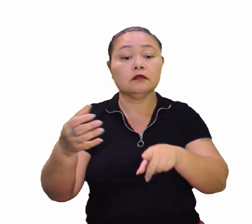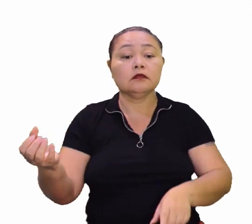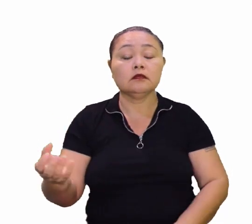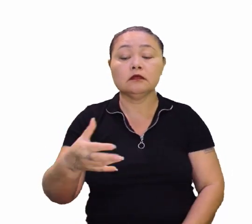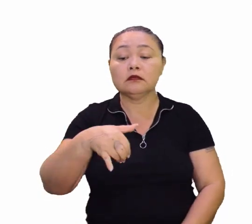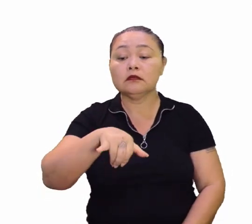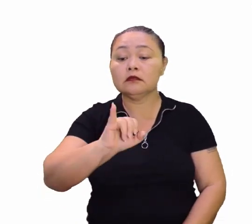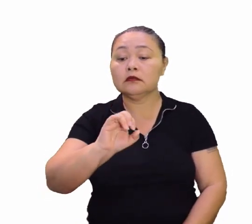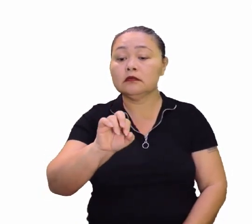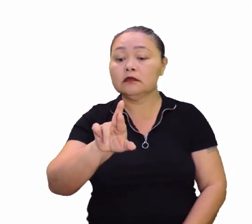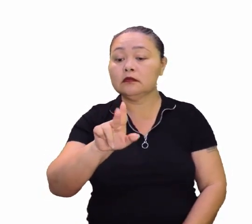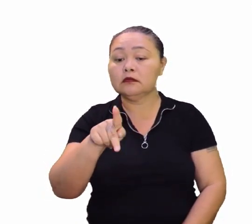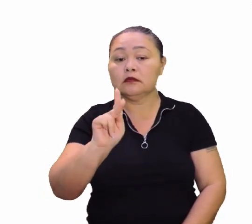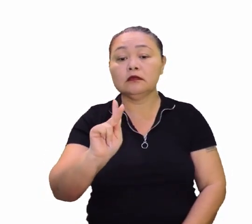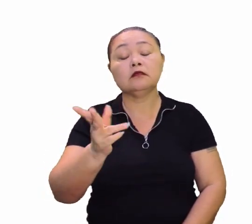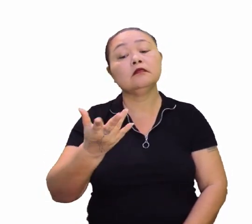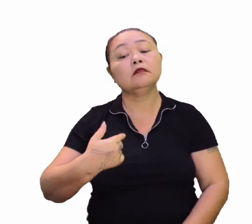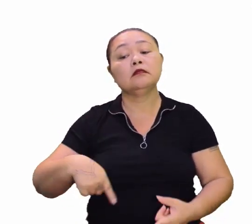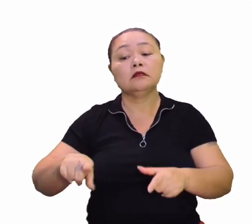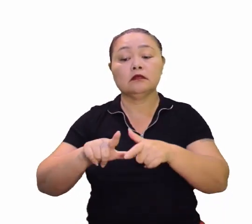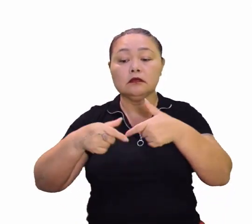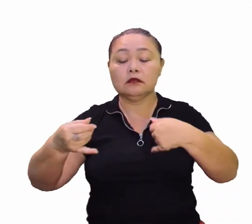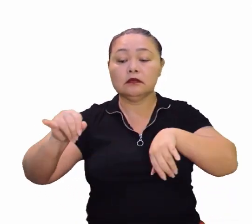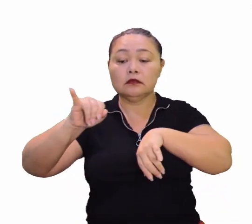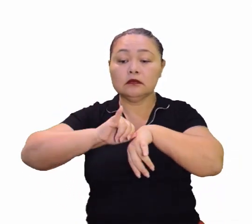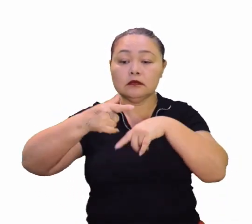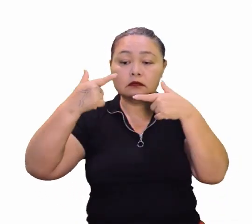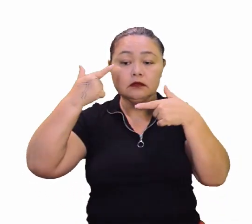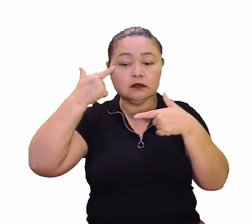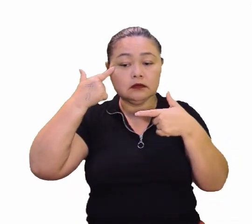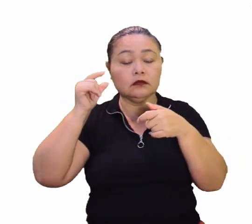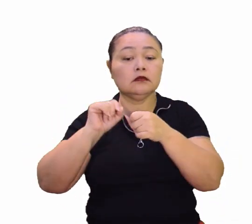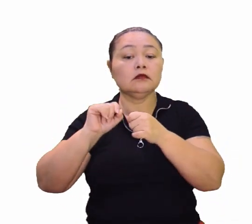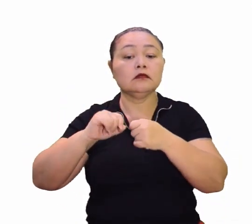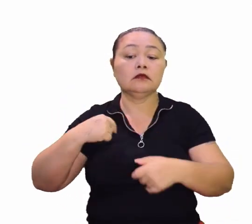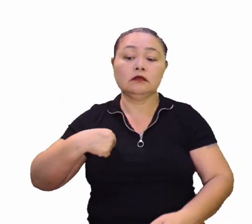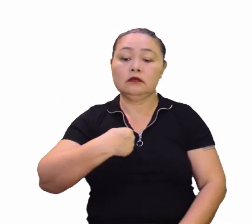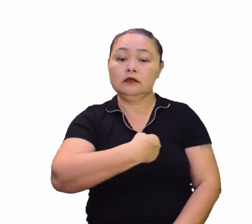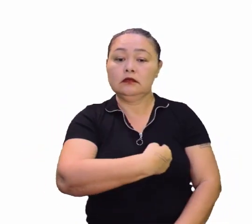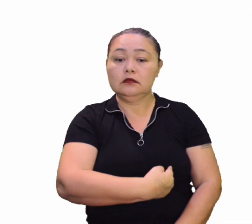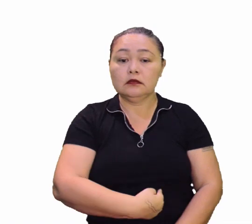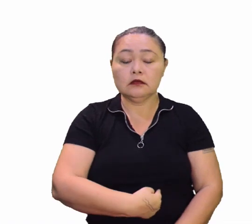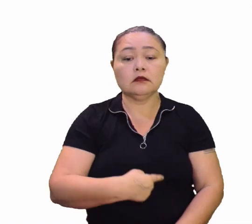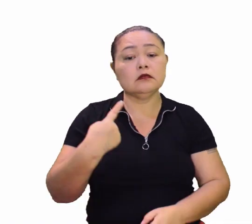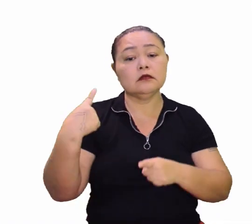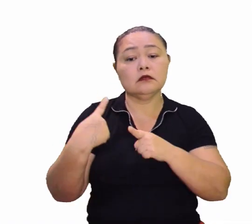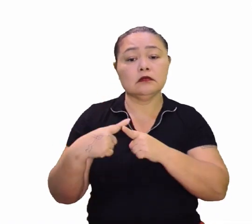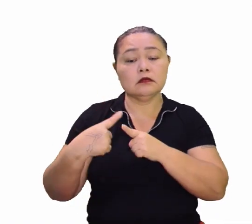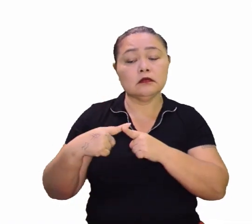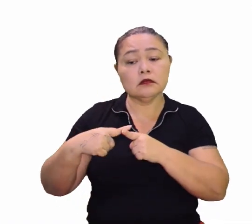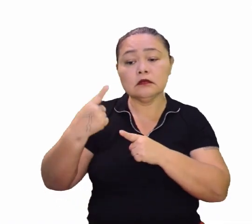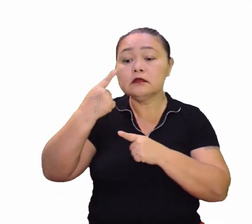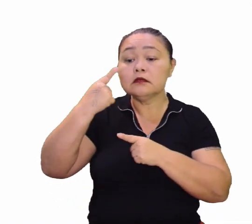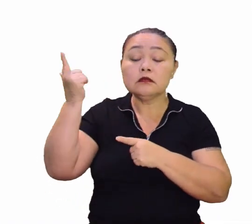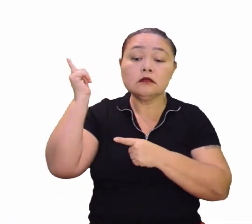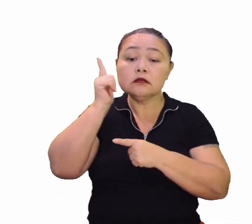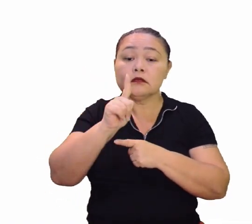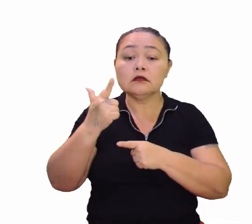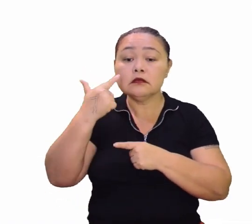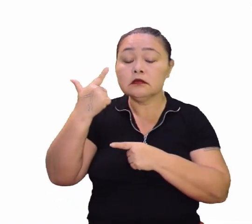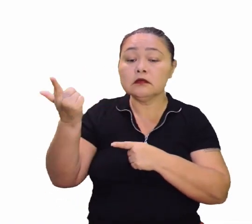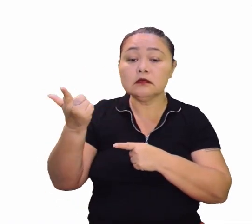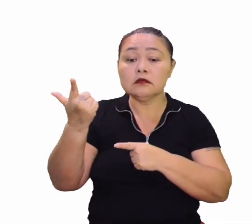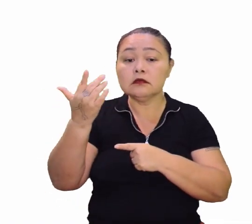observar também na região ali Tóquio, a gente no Japão, na região da China. Por que, professor, que a gente